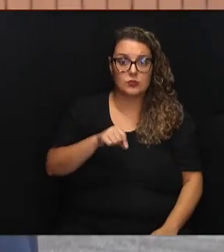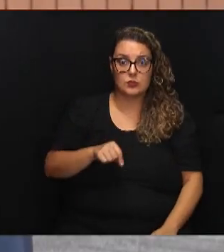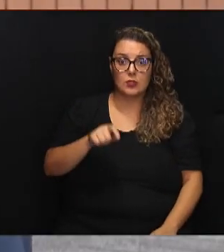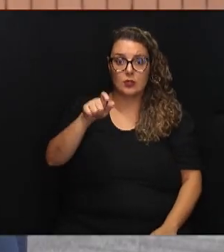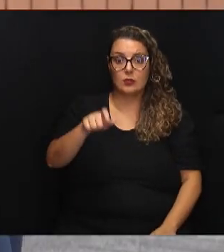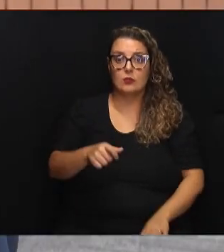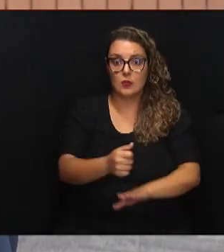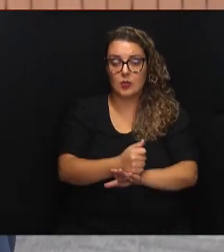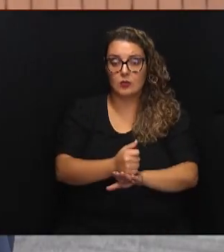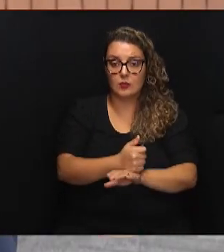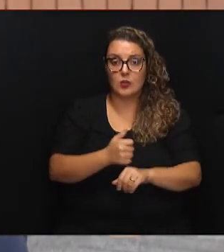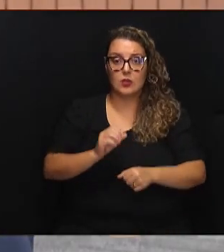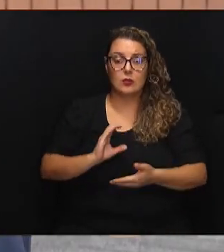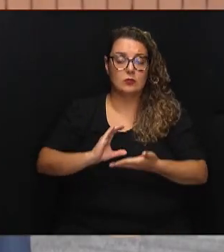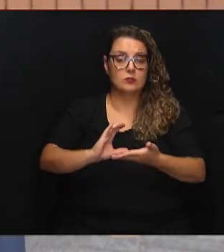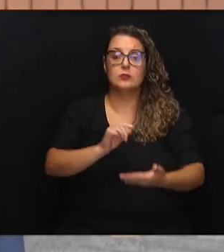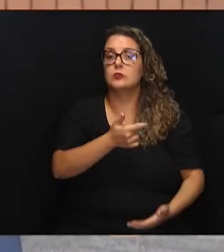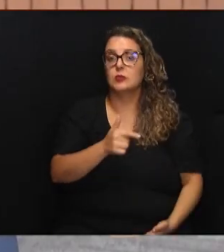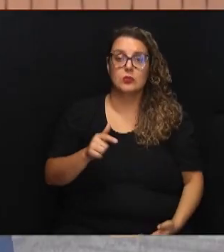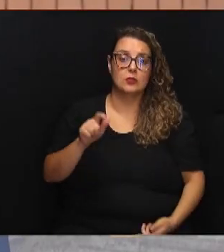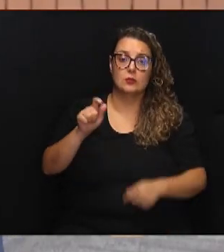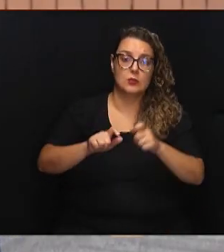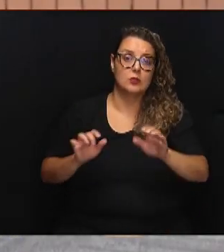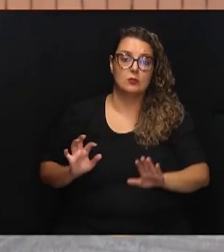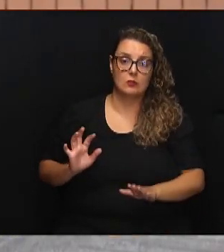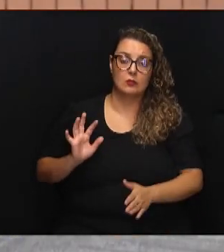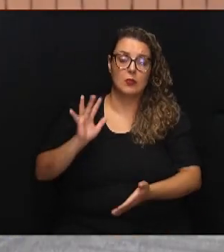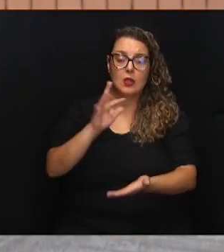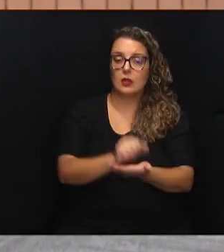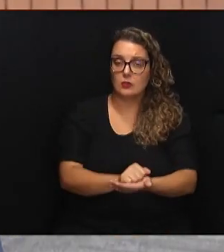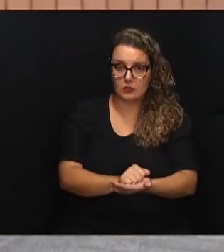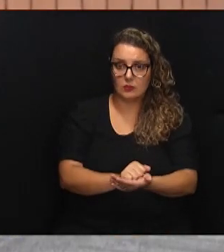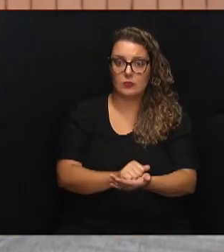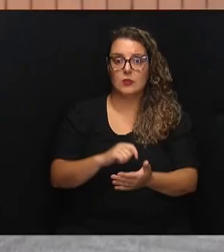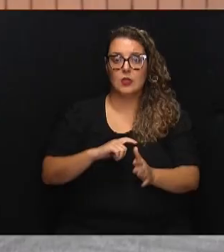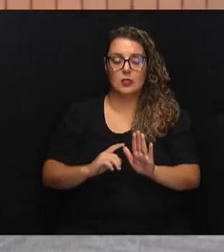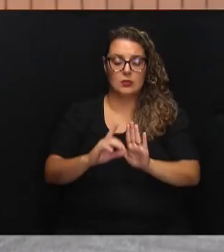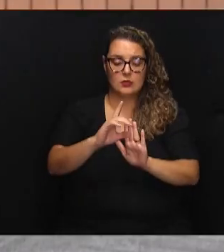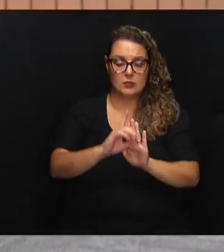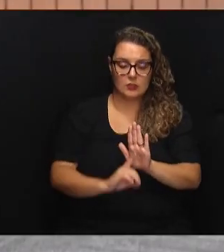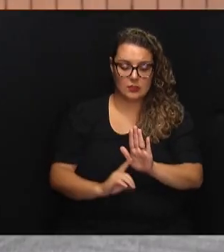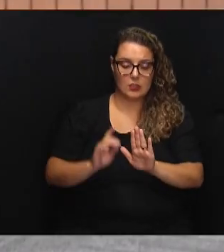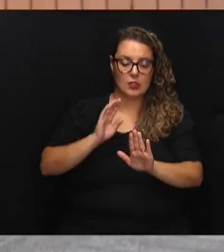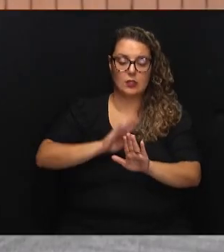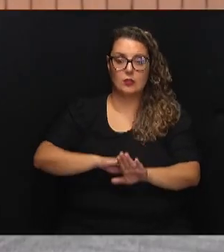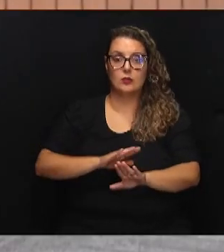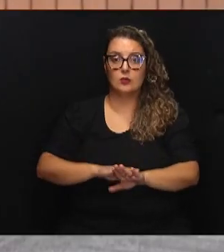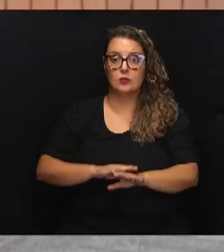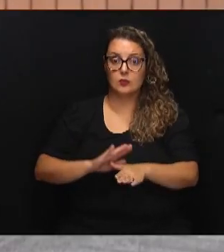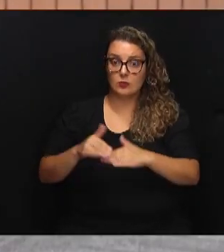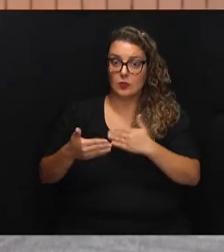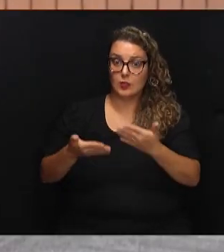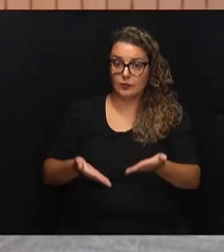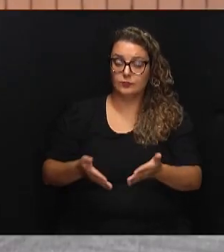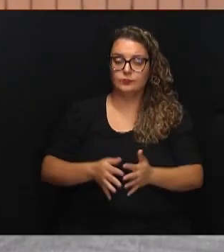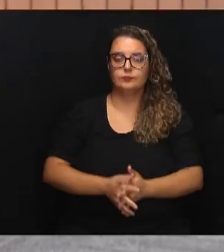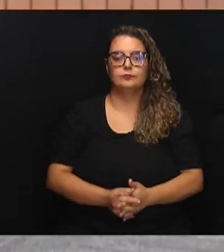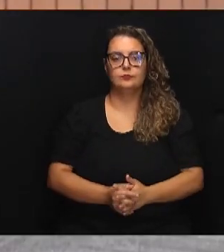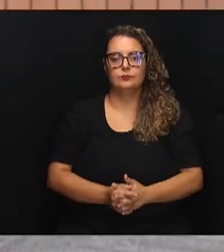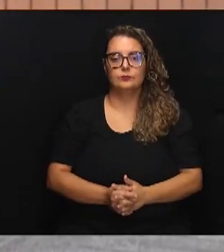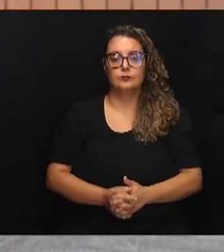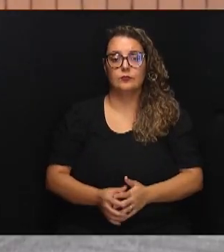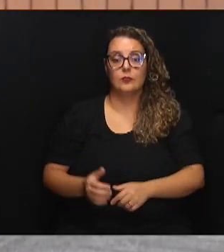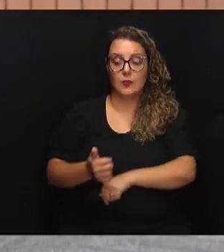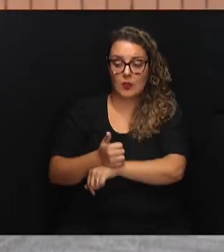não tem muitas pessoas que se inscrevem para poder ter essa prerrogativa e essa função ali no bairro. Então esses